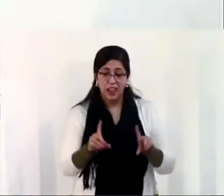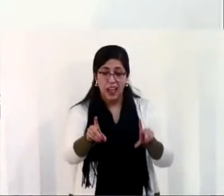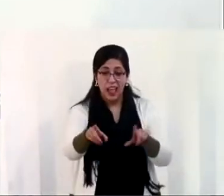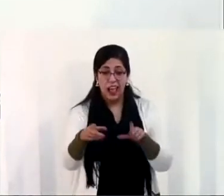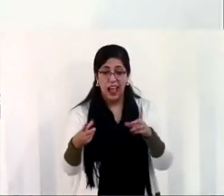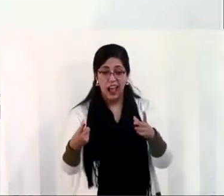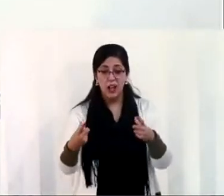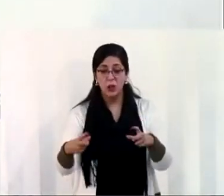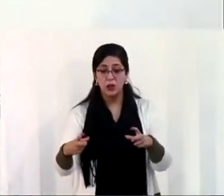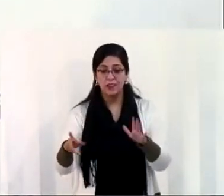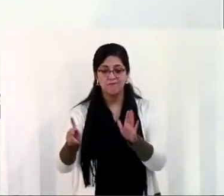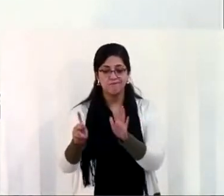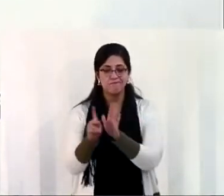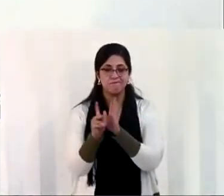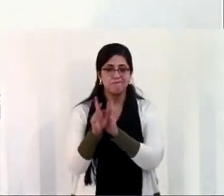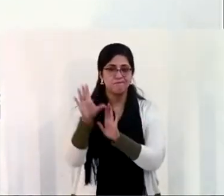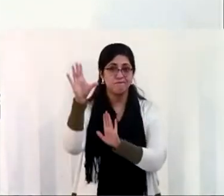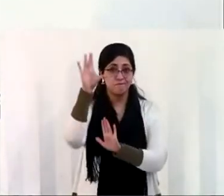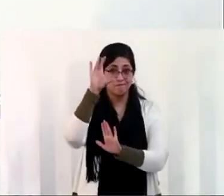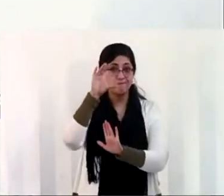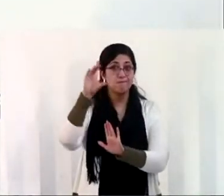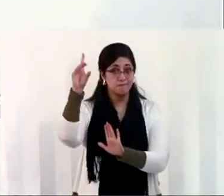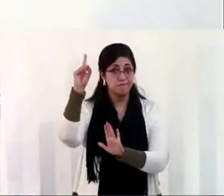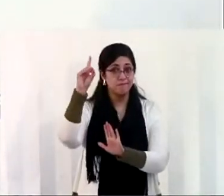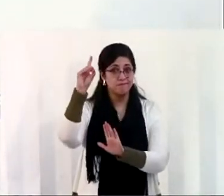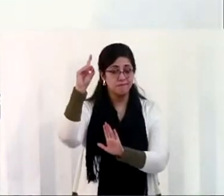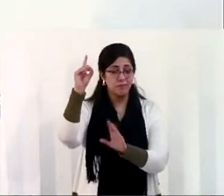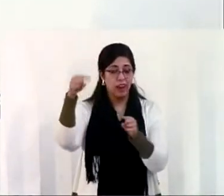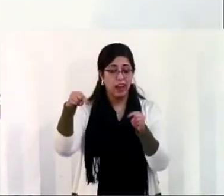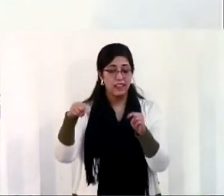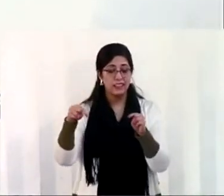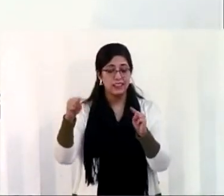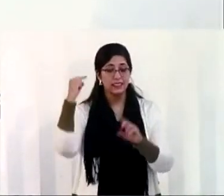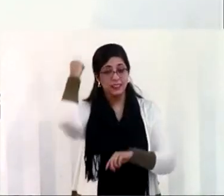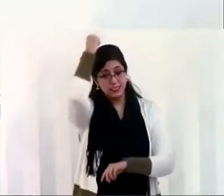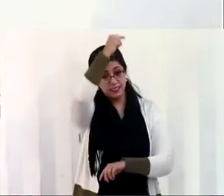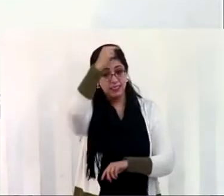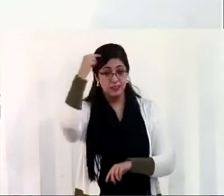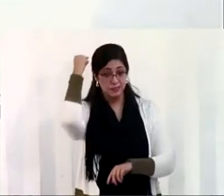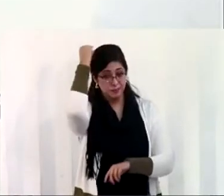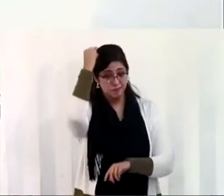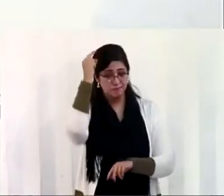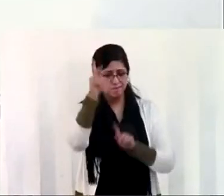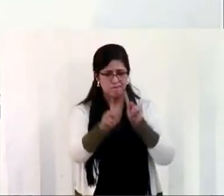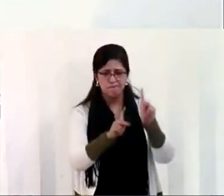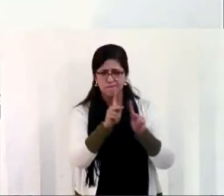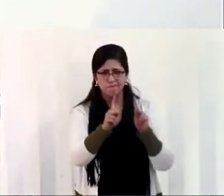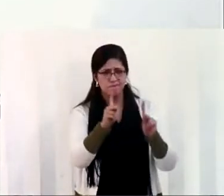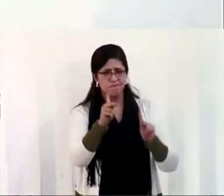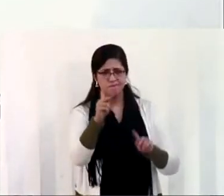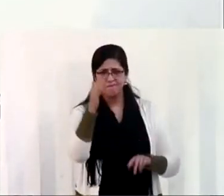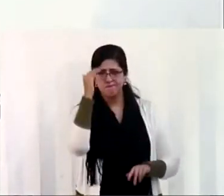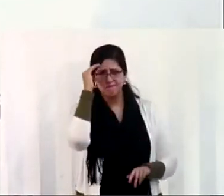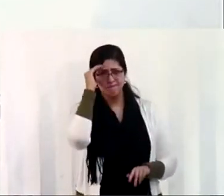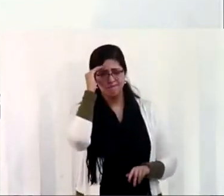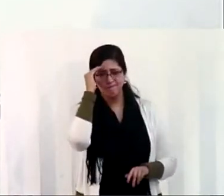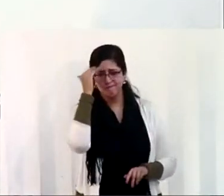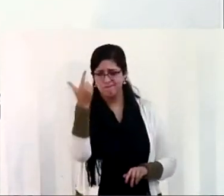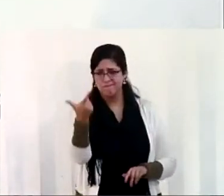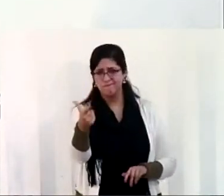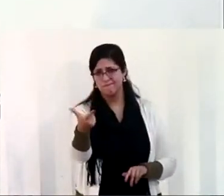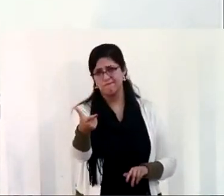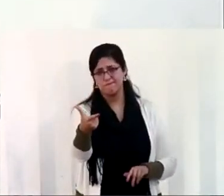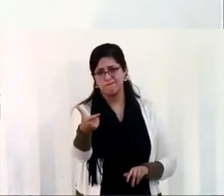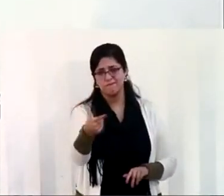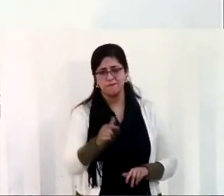terra é santa, é do Senhor. Mas o povo não está percebendo isso, irmãos. Eu vos introduzi